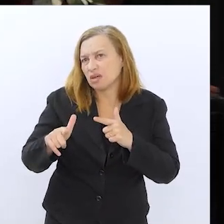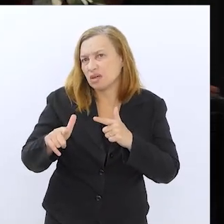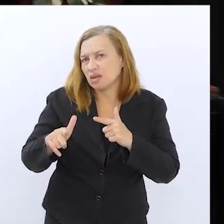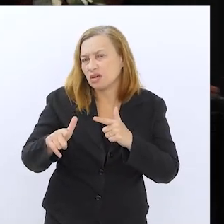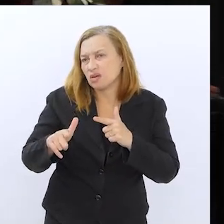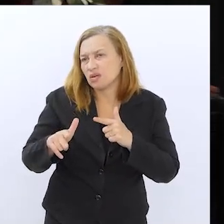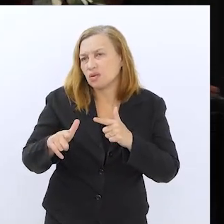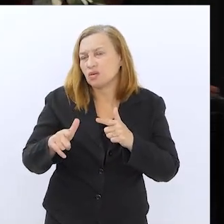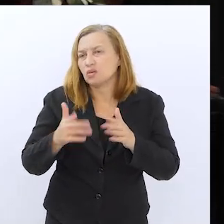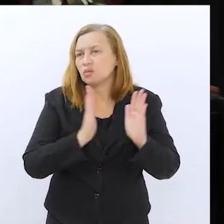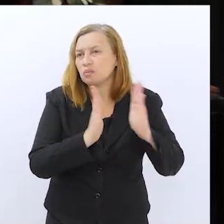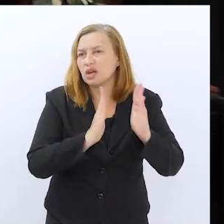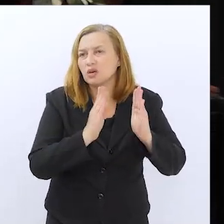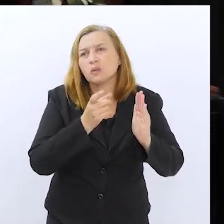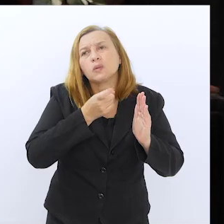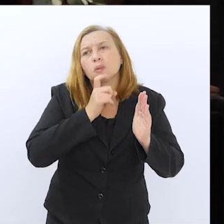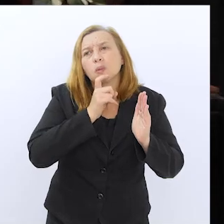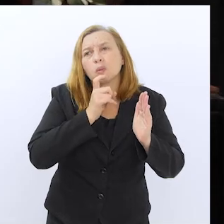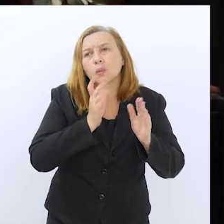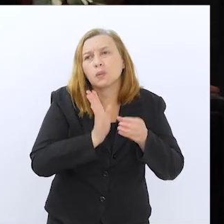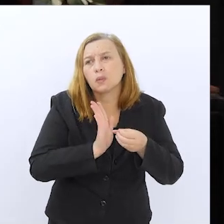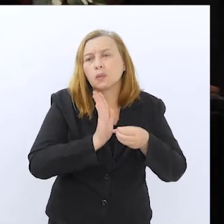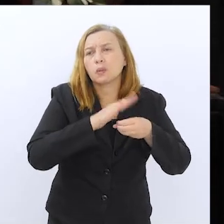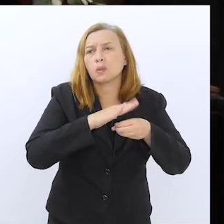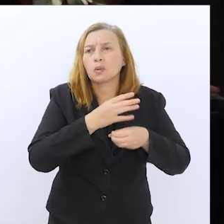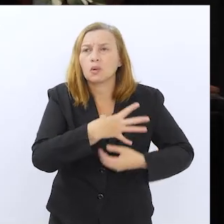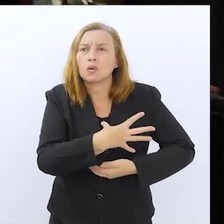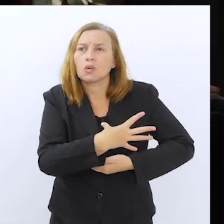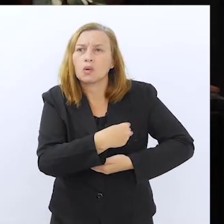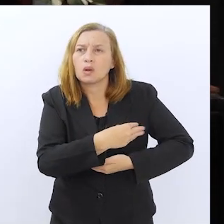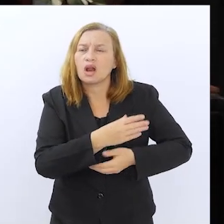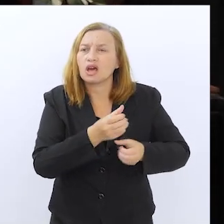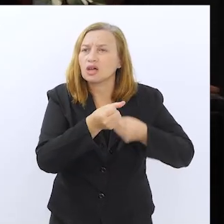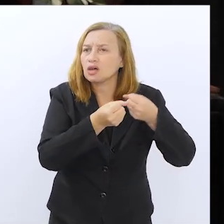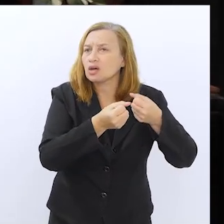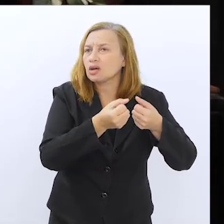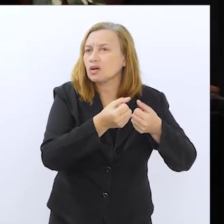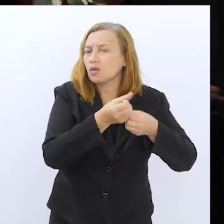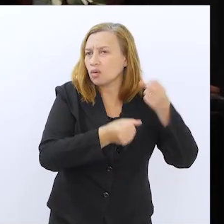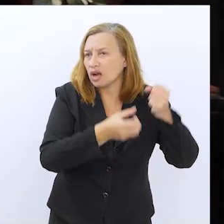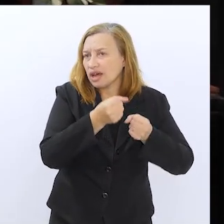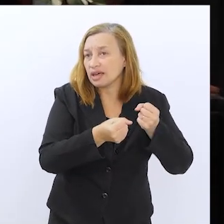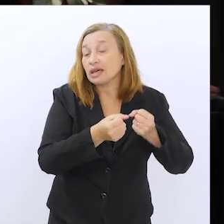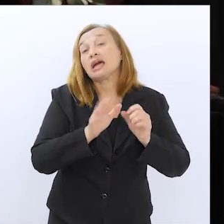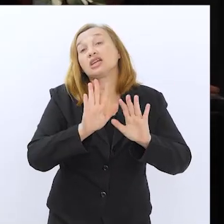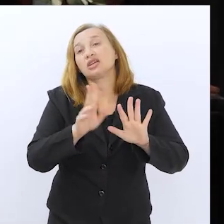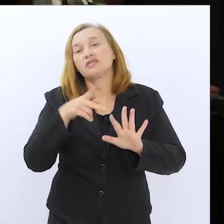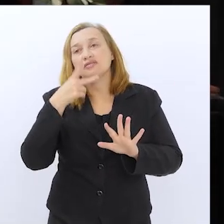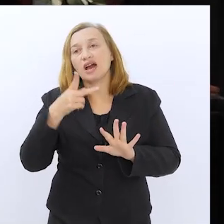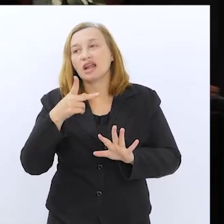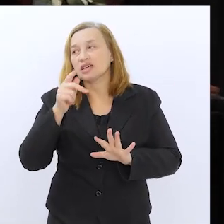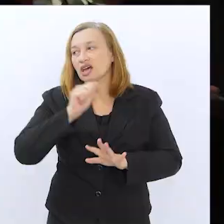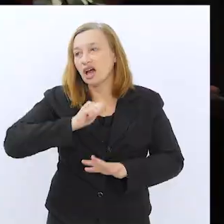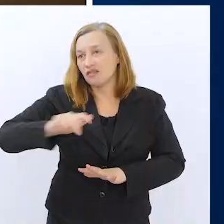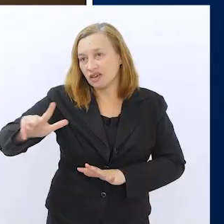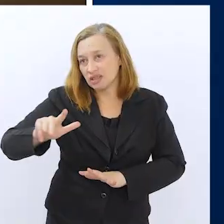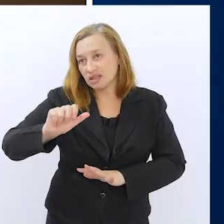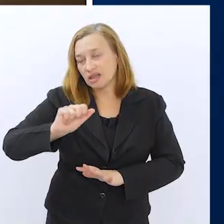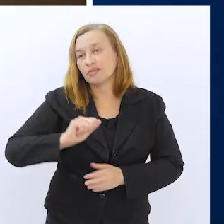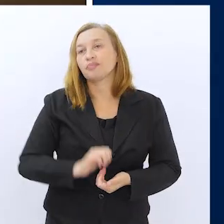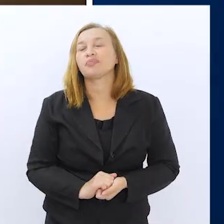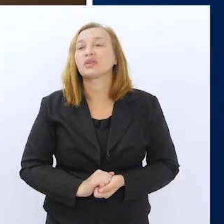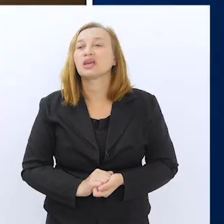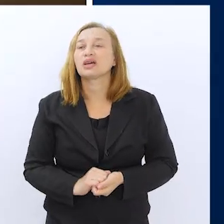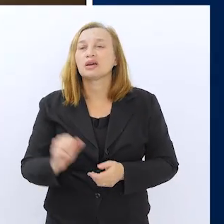algum problema decorrente do congelamento? A gente falando da norma da